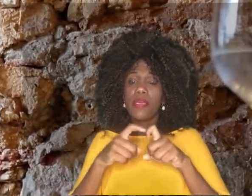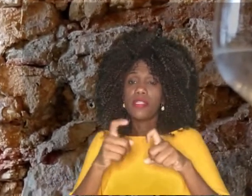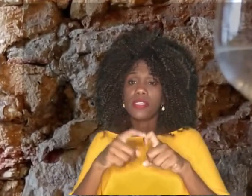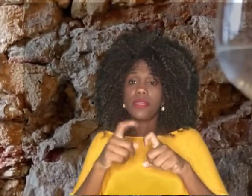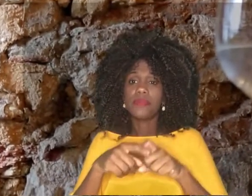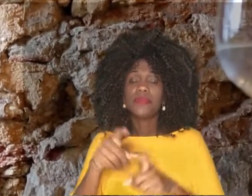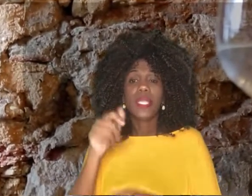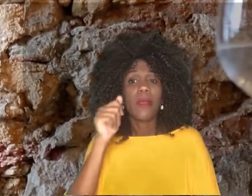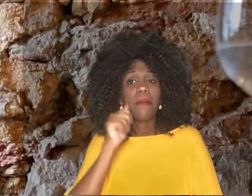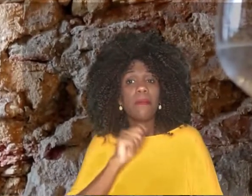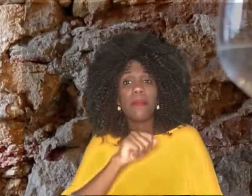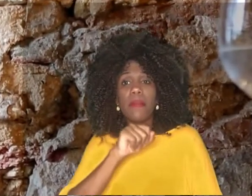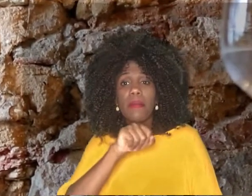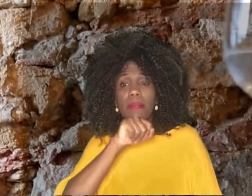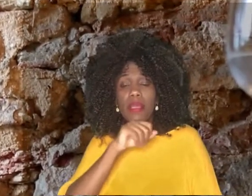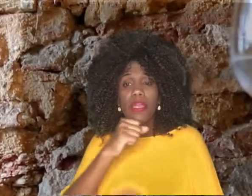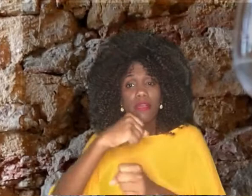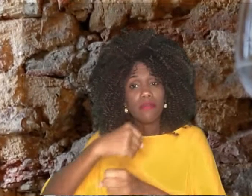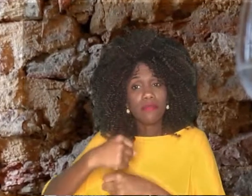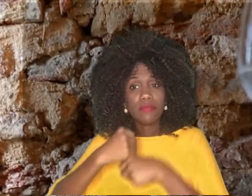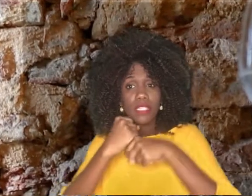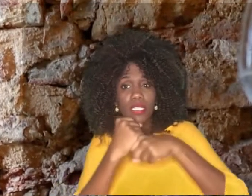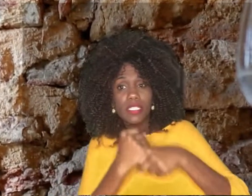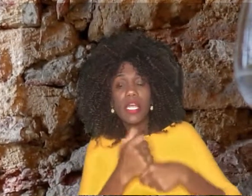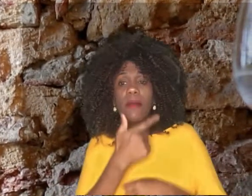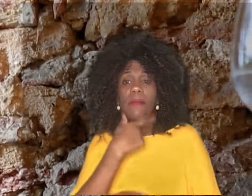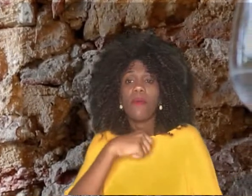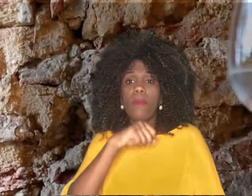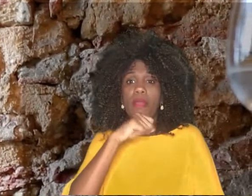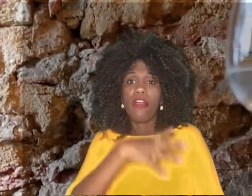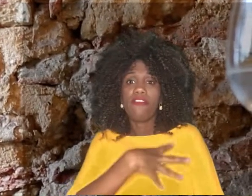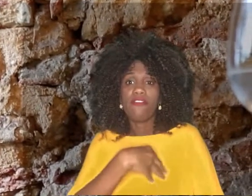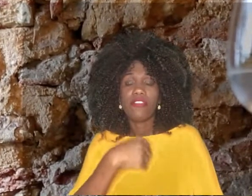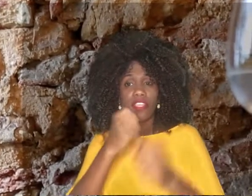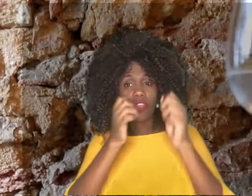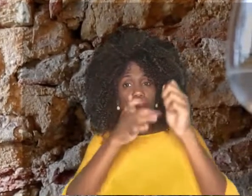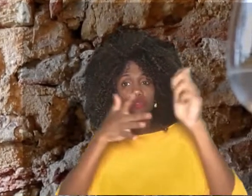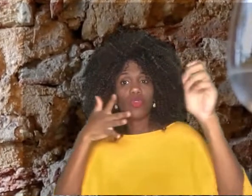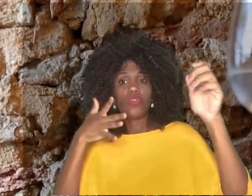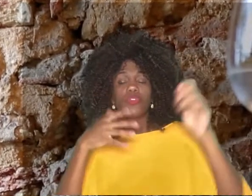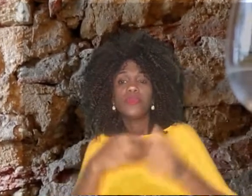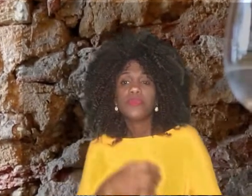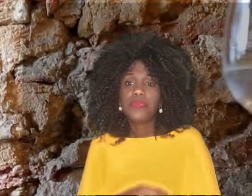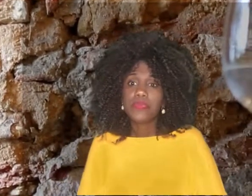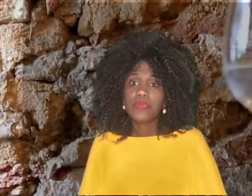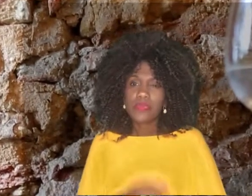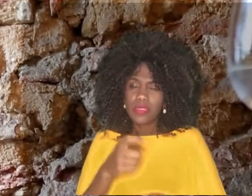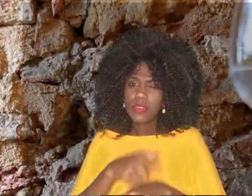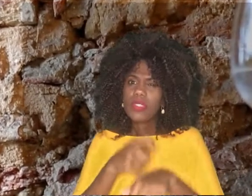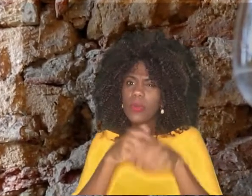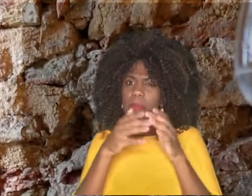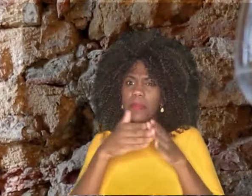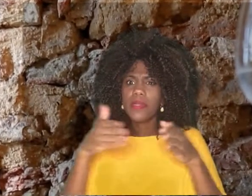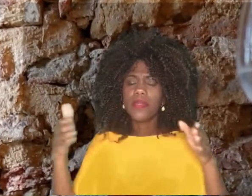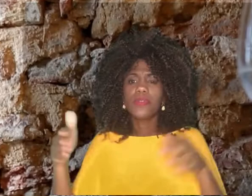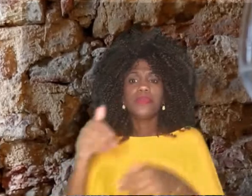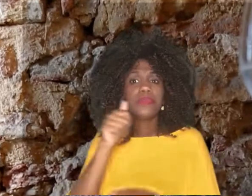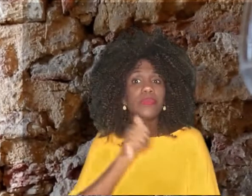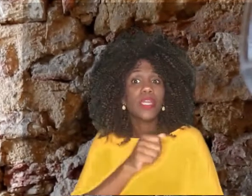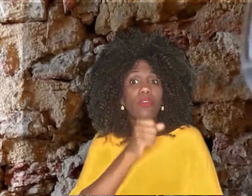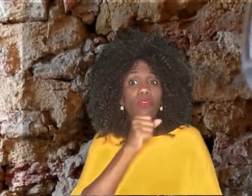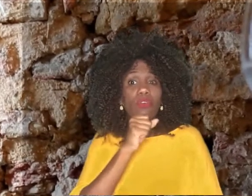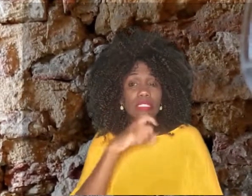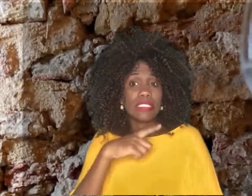filho de Oxóssi. Então, num determinado momento, Vovó teve um